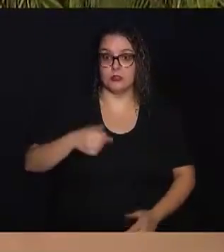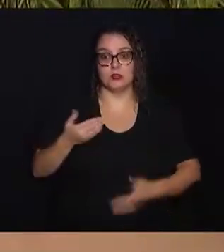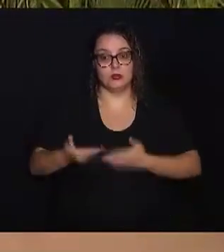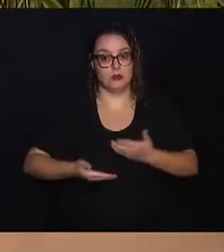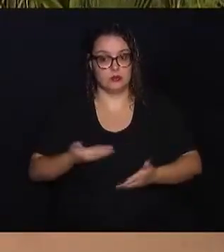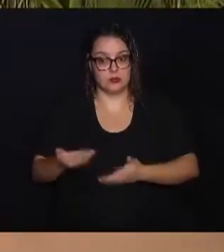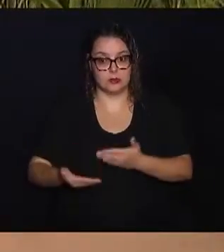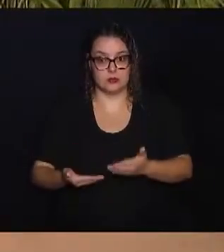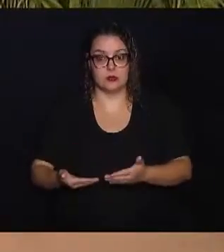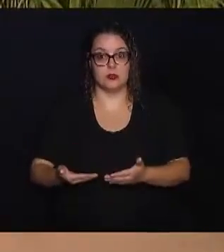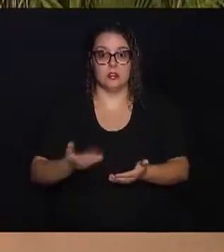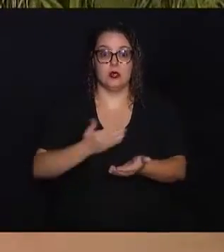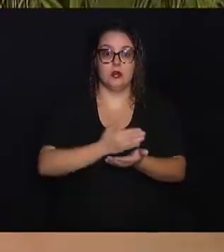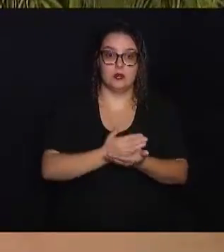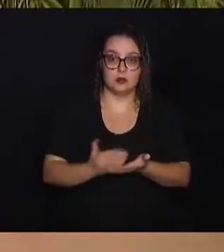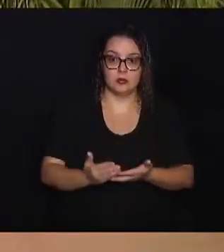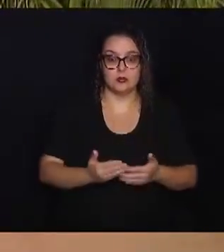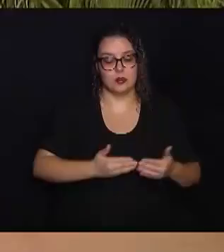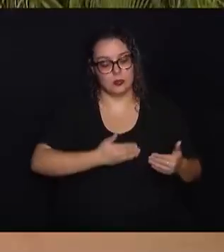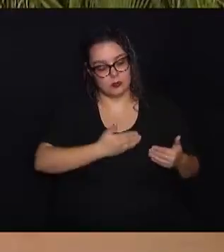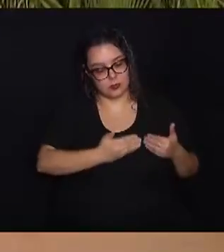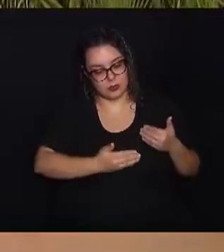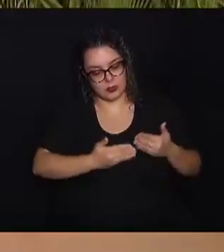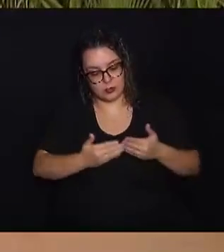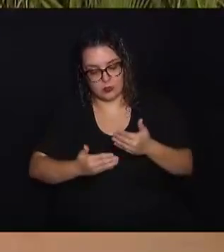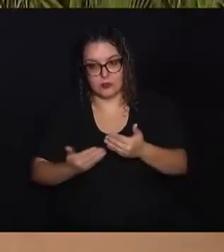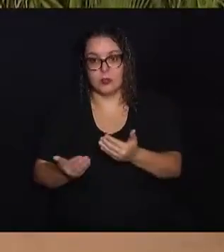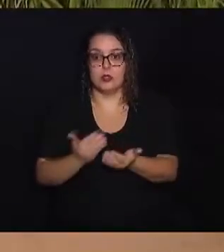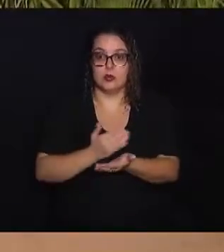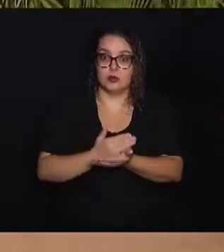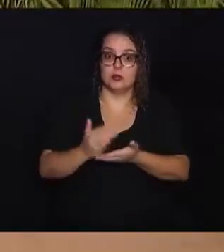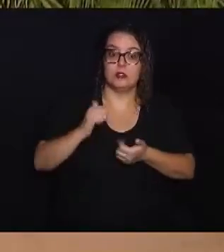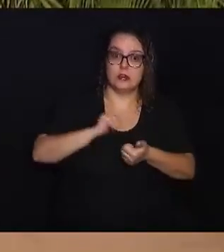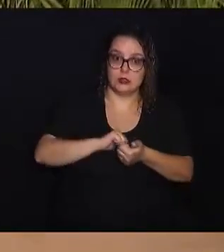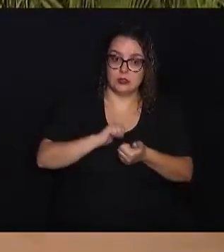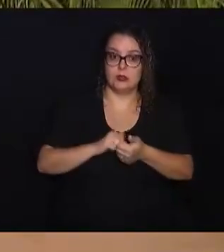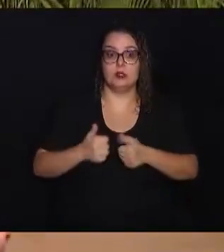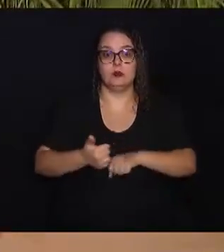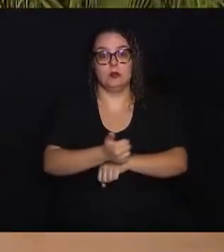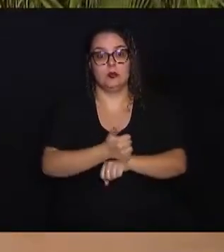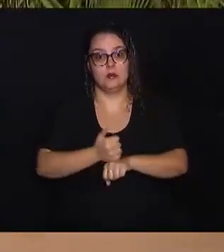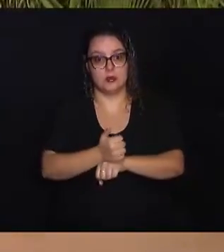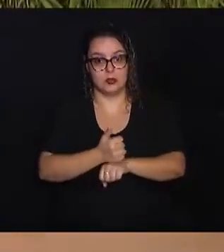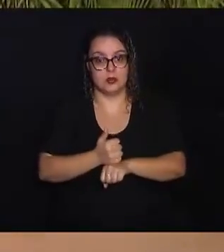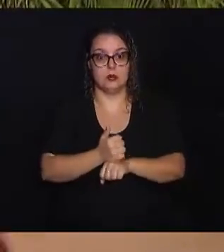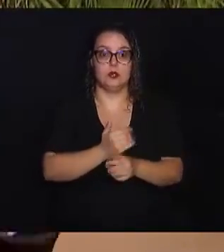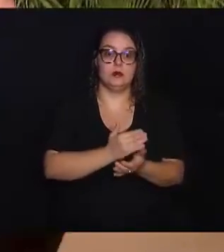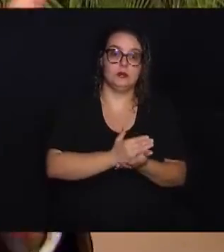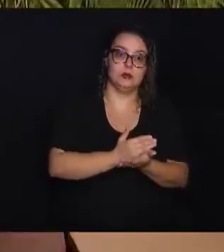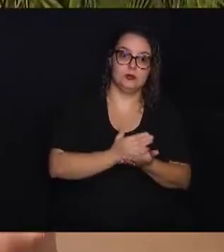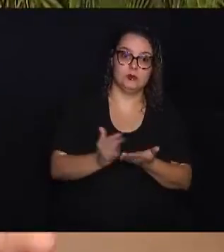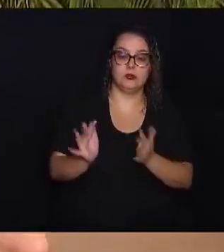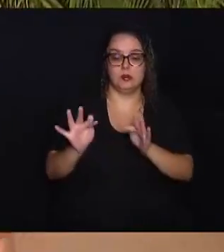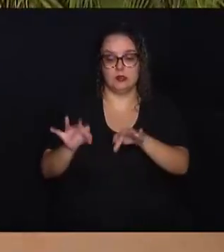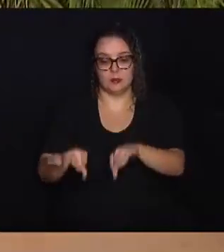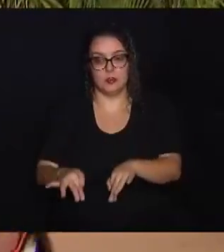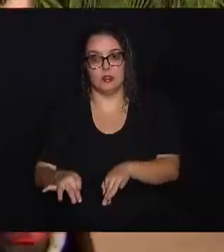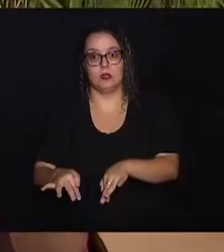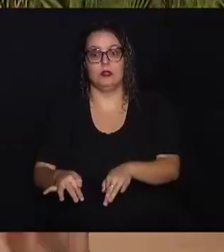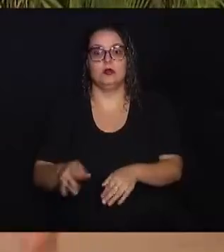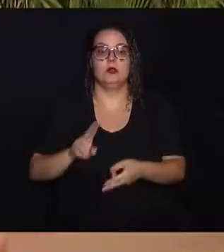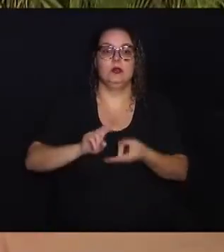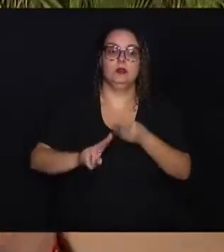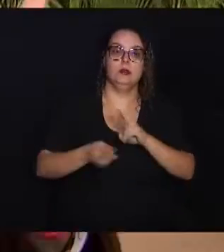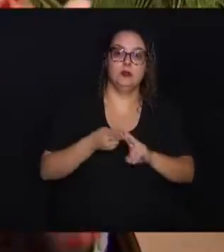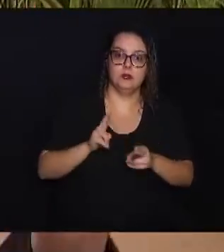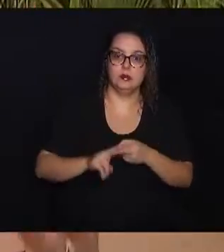serviço e passam por todo o processo de iniciação e qualificação profissional, do início ao fim. Então ele passa por habilidades